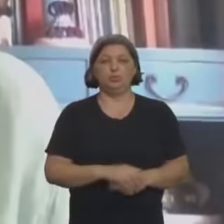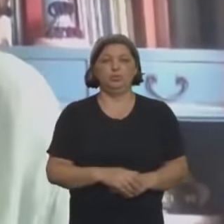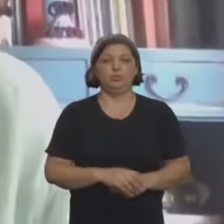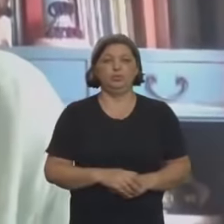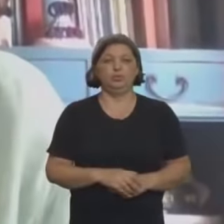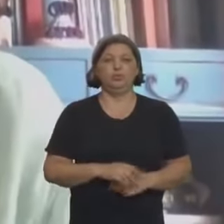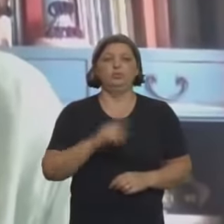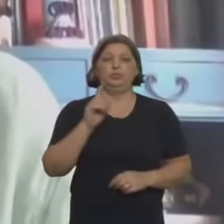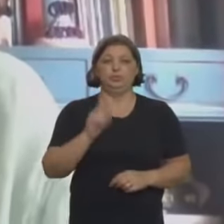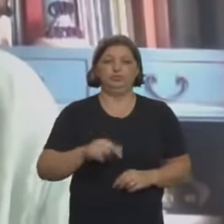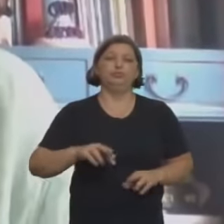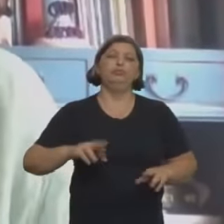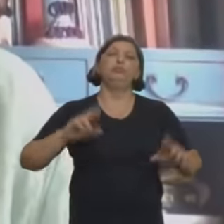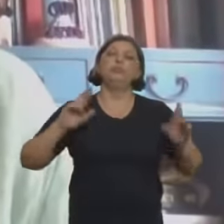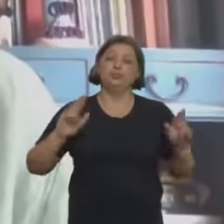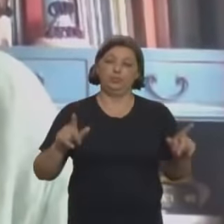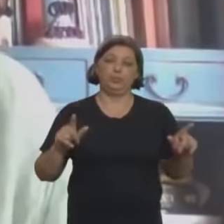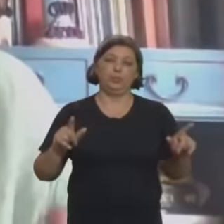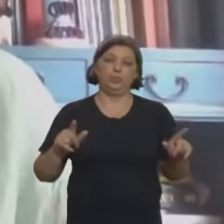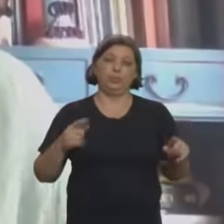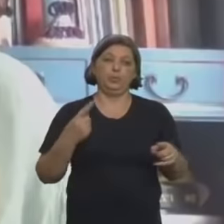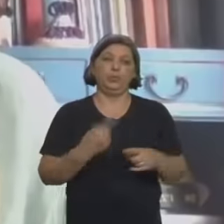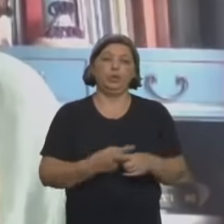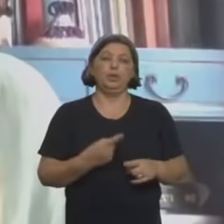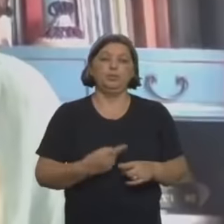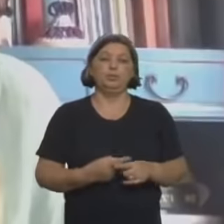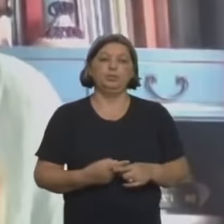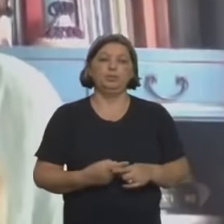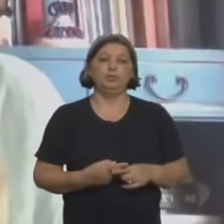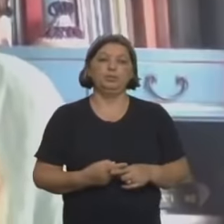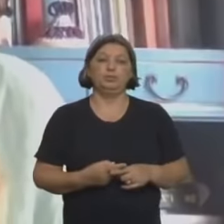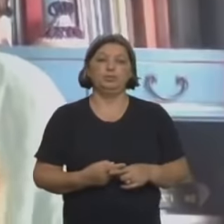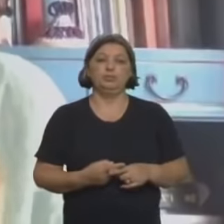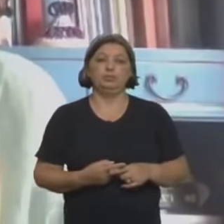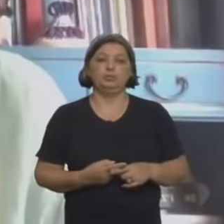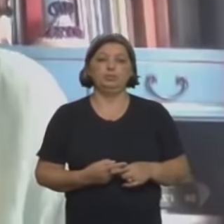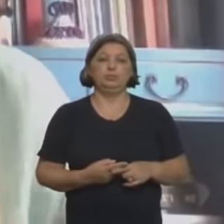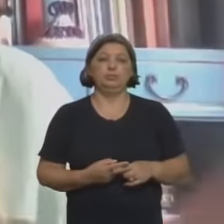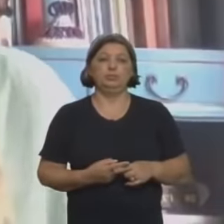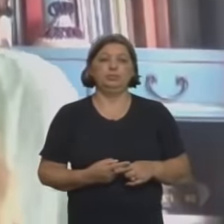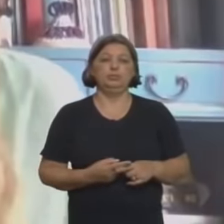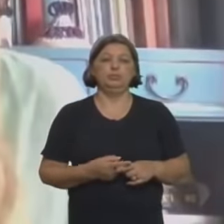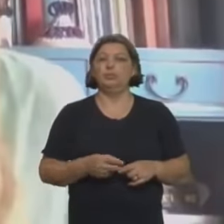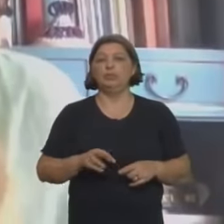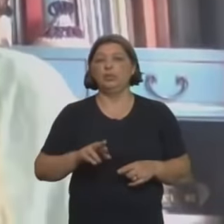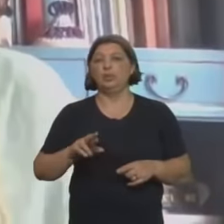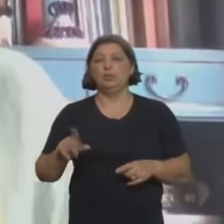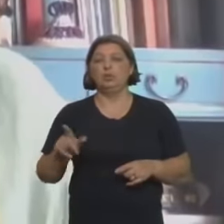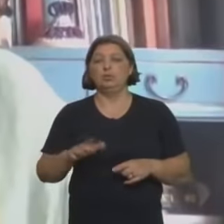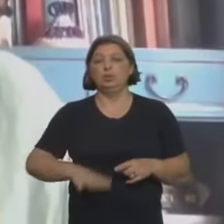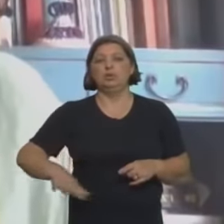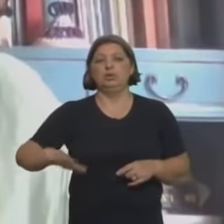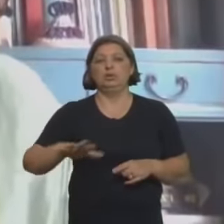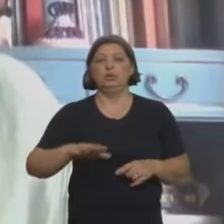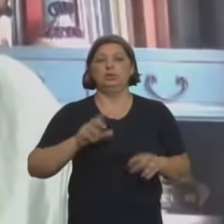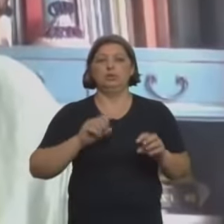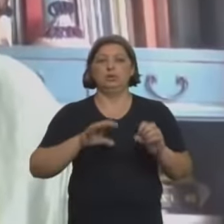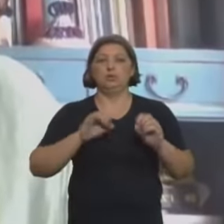é realmente diferente é porque não é o Instituto Pela Educação